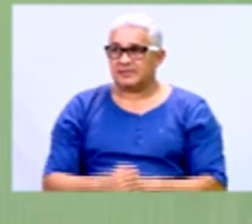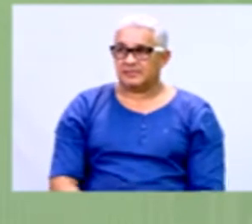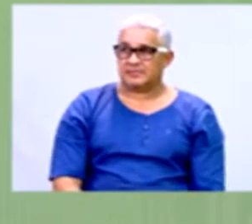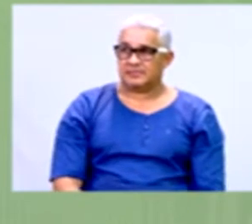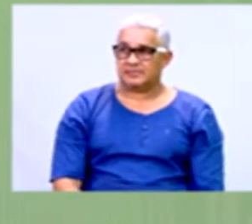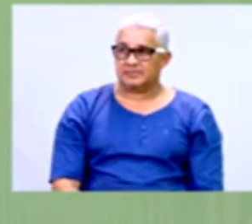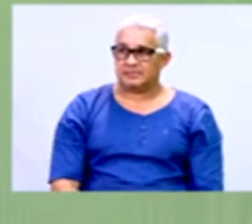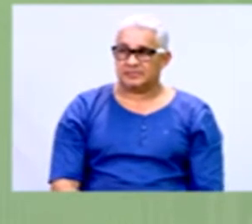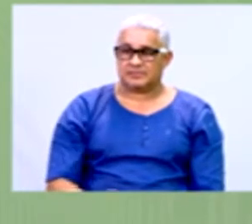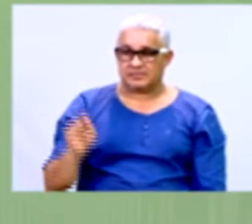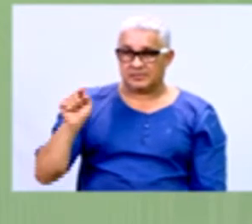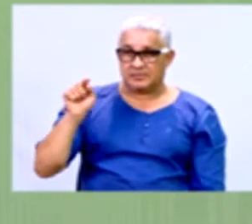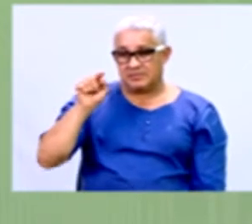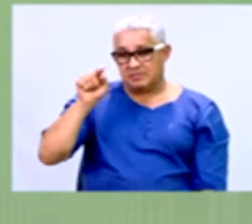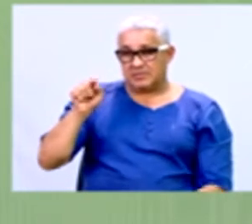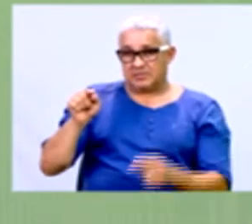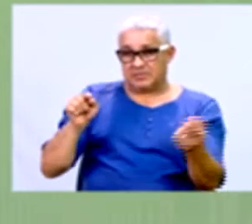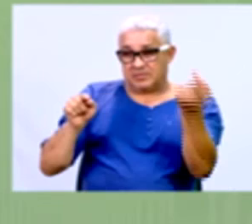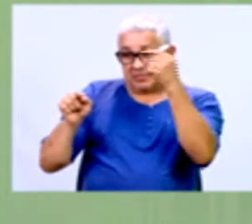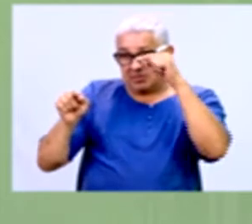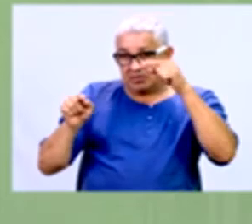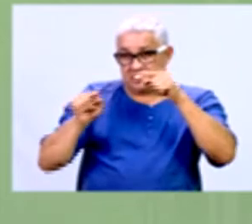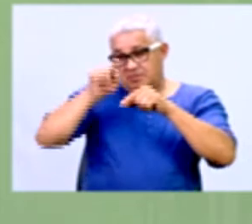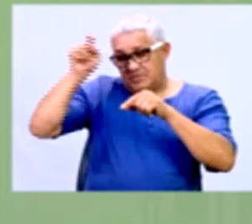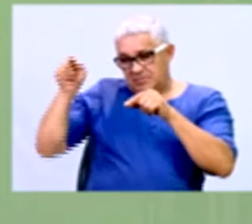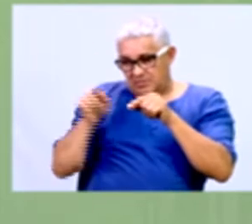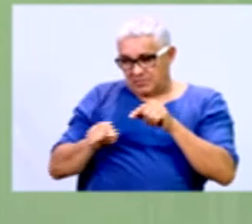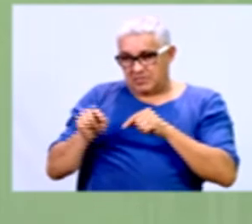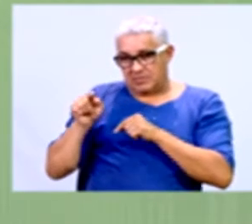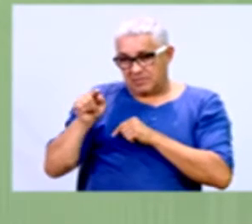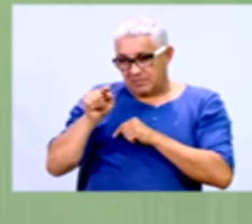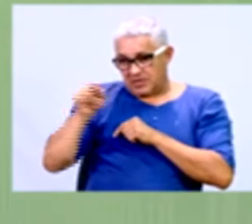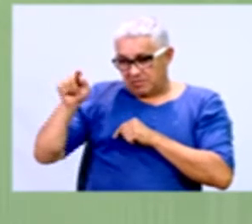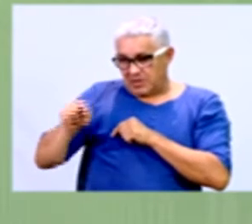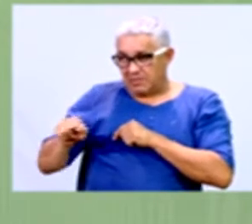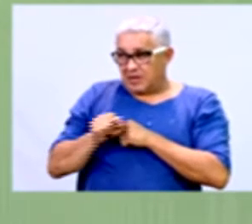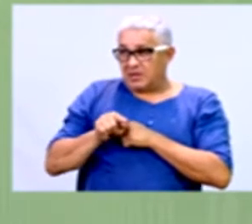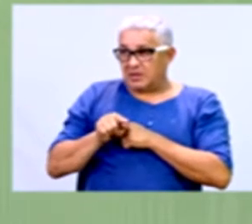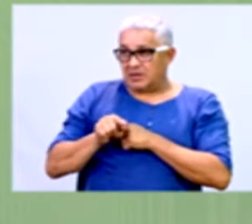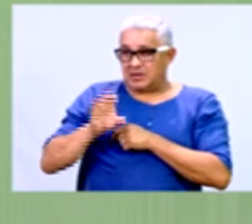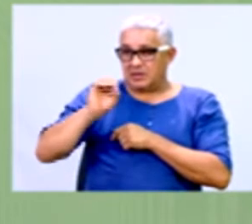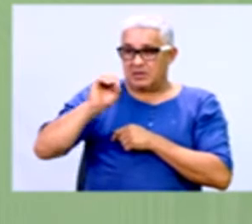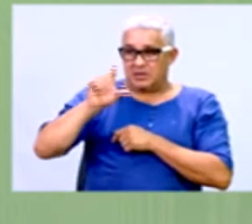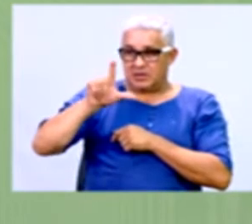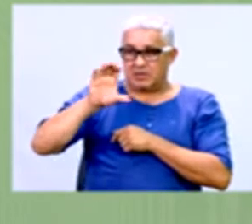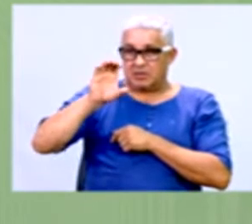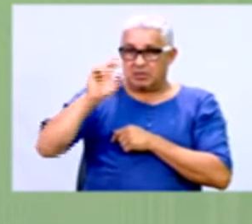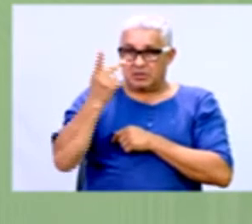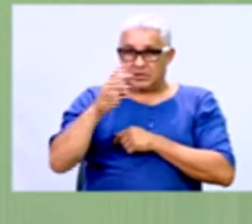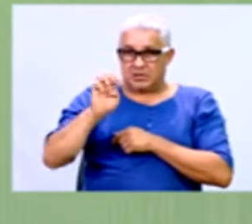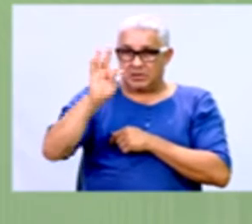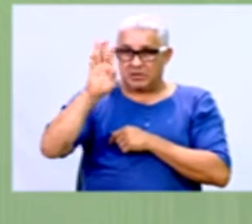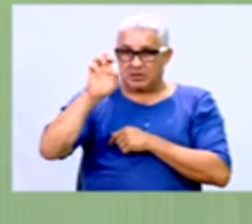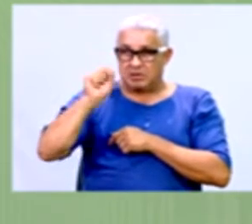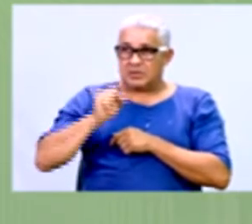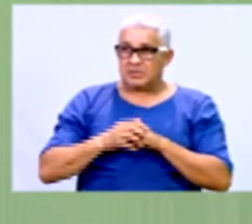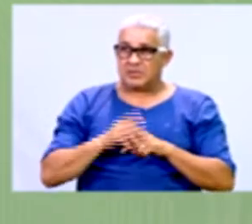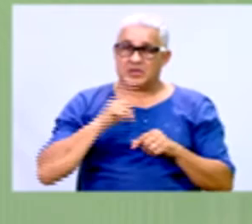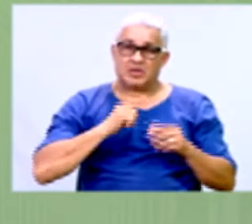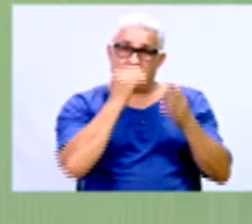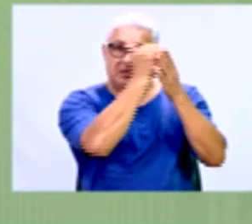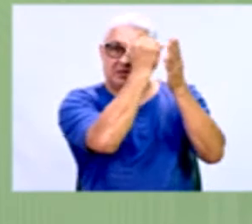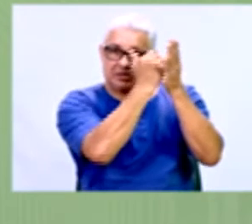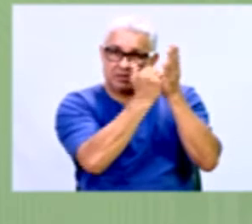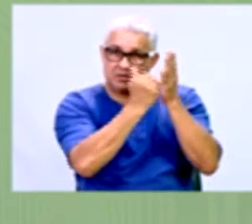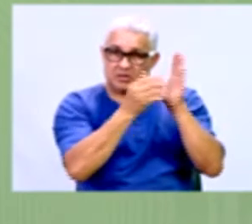dos colchetes. Para fechar aqui os exemplos, né, nós temos aqui uma lista identificada, que nada mais é do que o que a